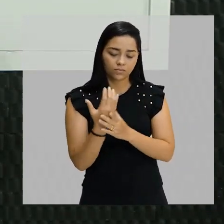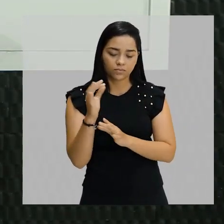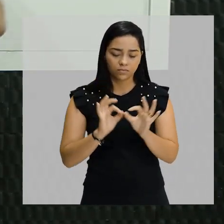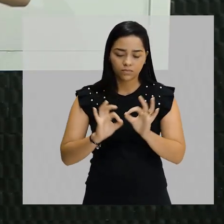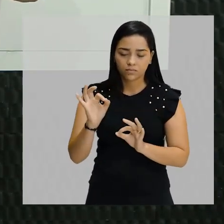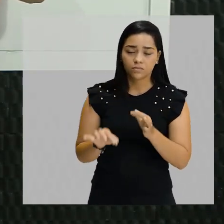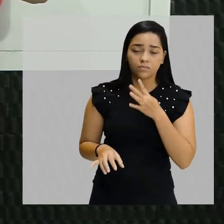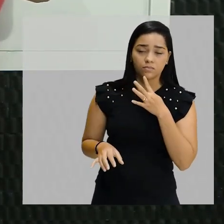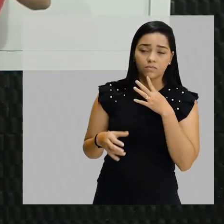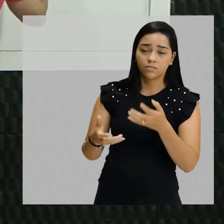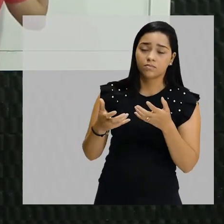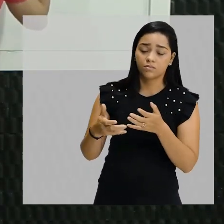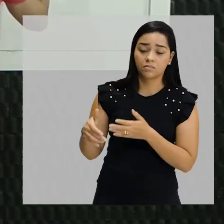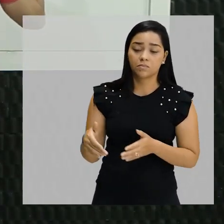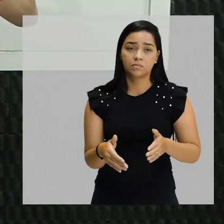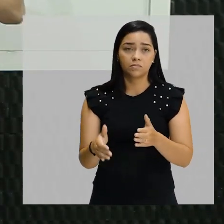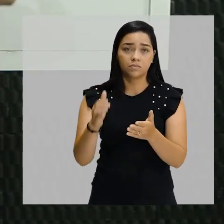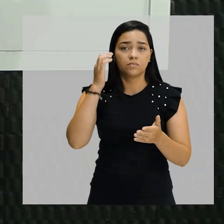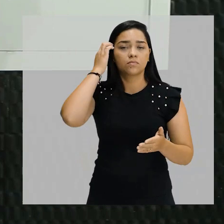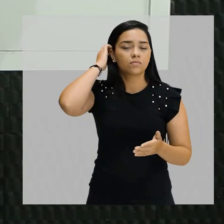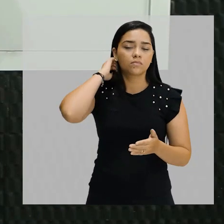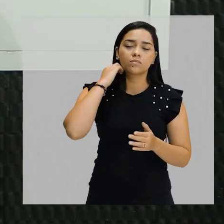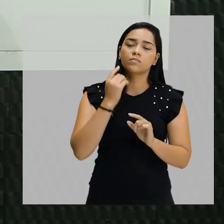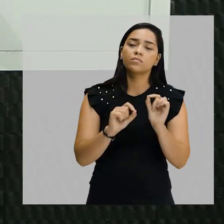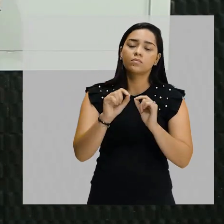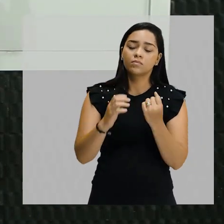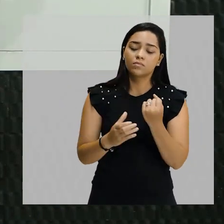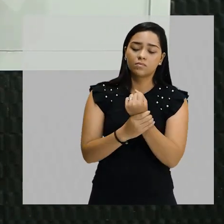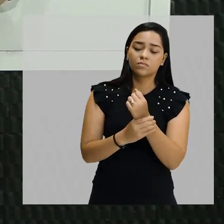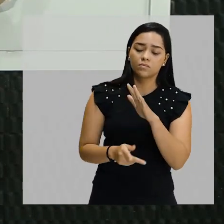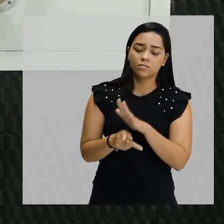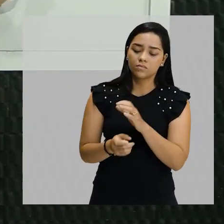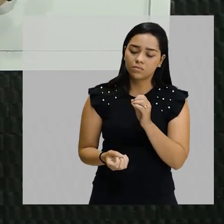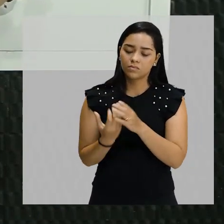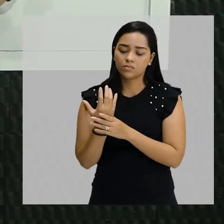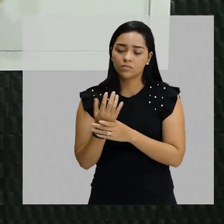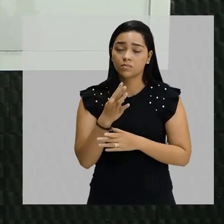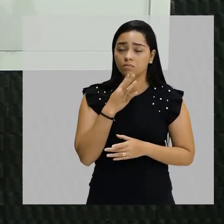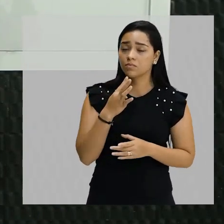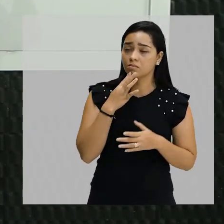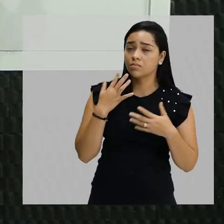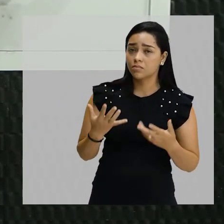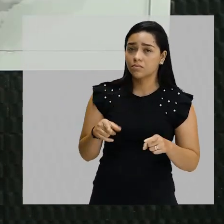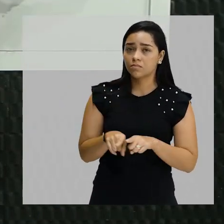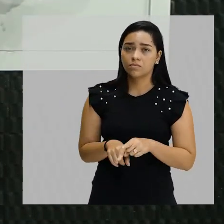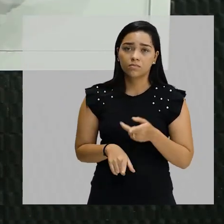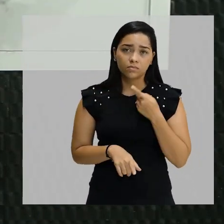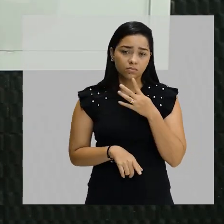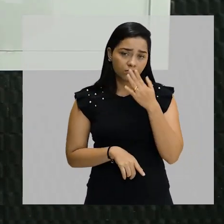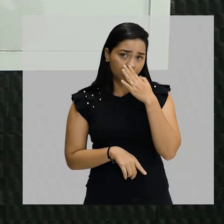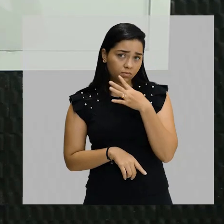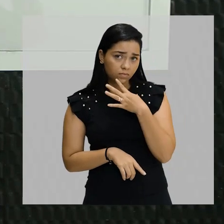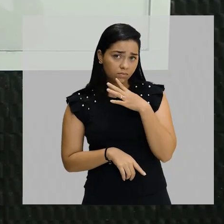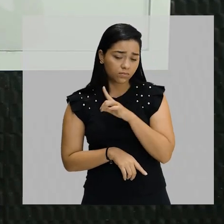conhecimento e ele quer um caminho uma forma uma maneira segura de produção de conhecimento certo fez que ele tá falando conhecimento não é sabedoria